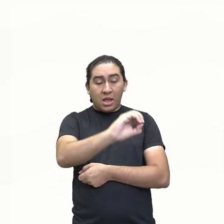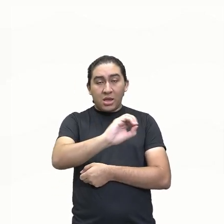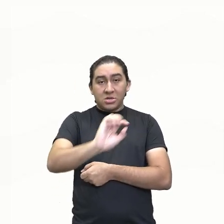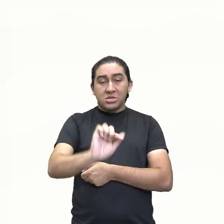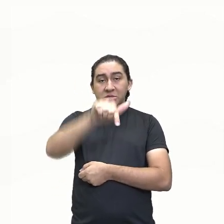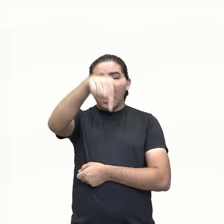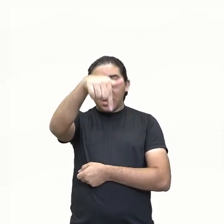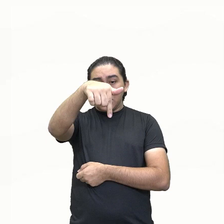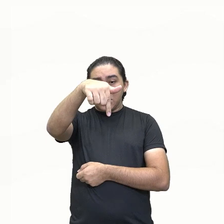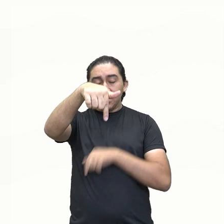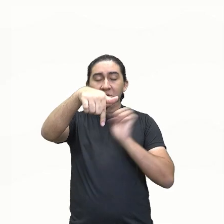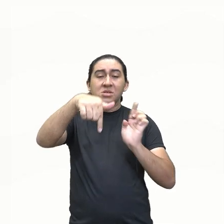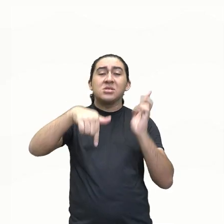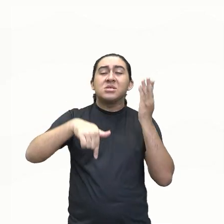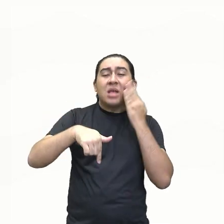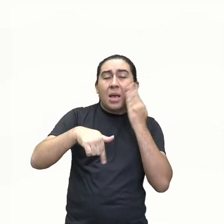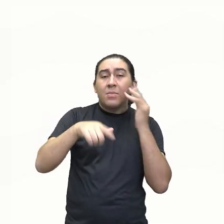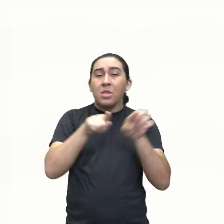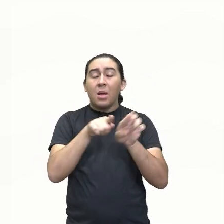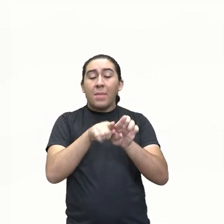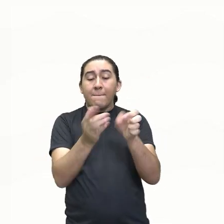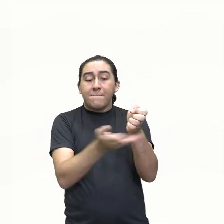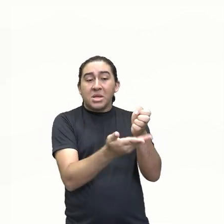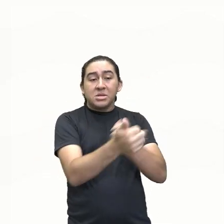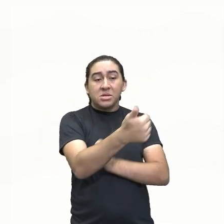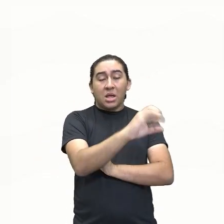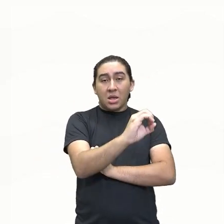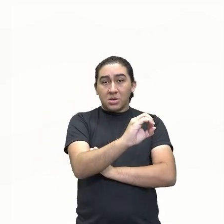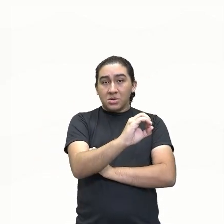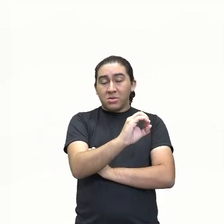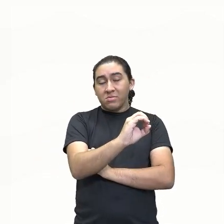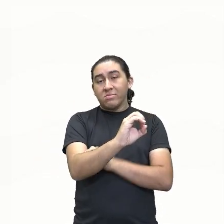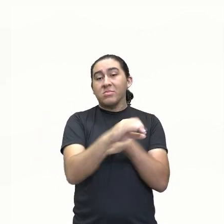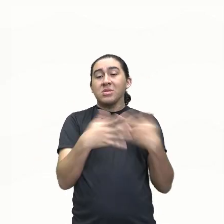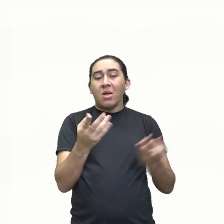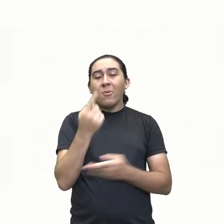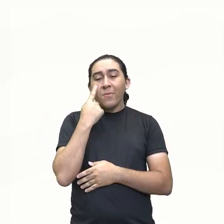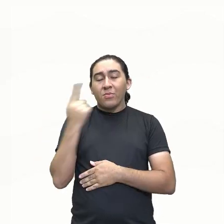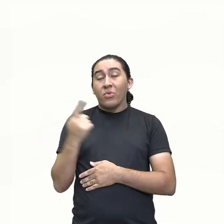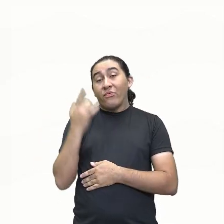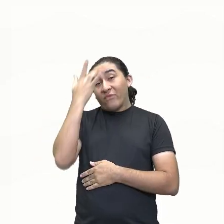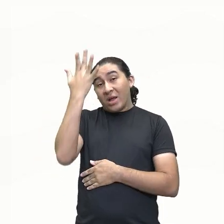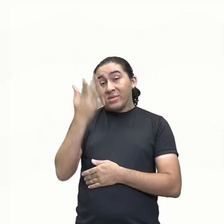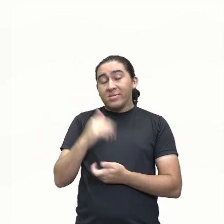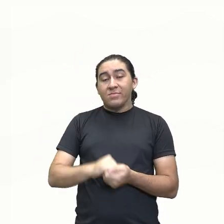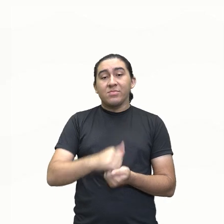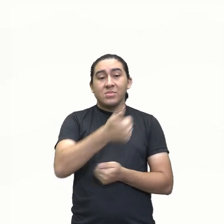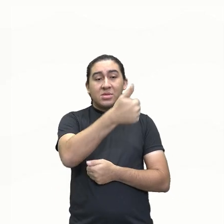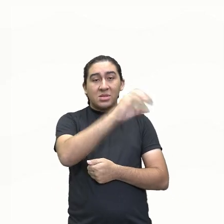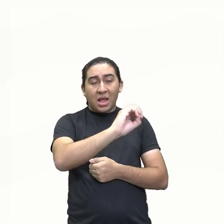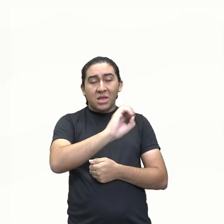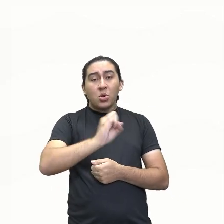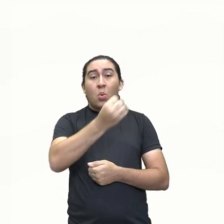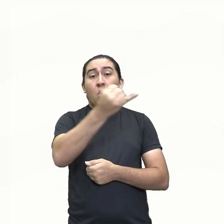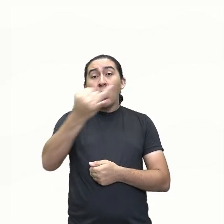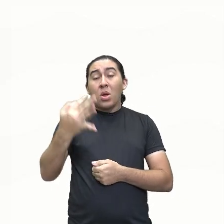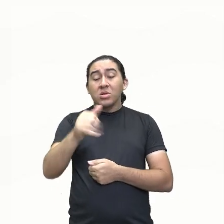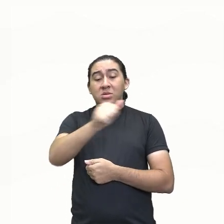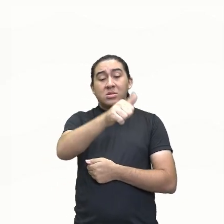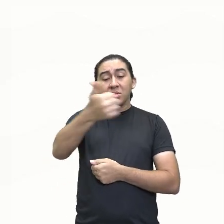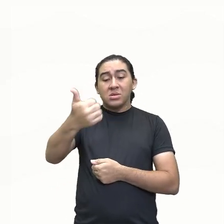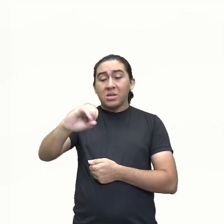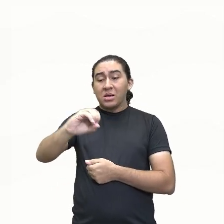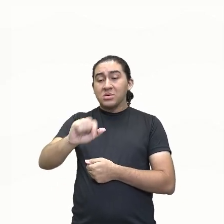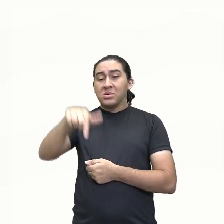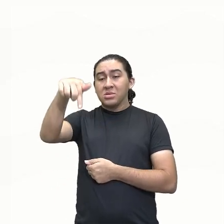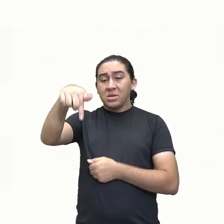7 e sabemos que a base é 10, olha como ficou fácil. 10 elevado a quanto vai ser igual a 10 a 7?